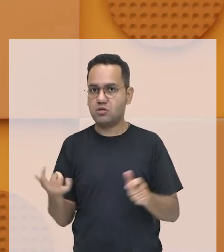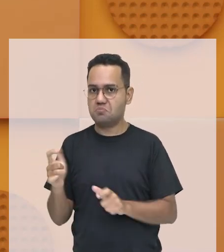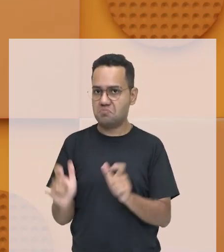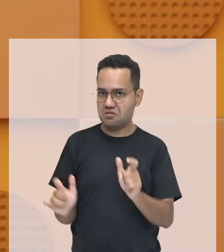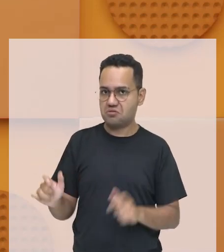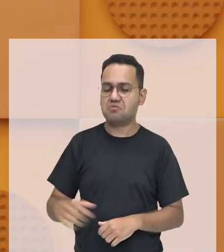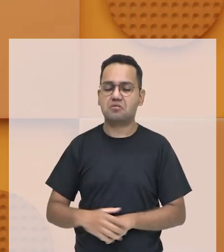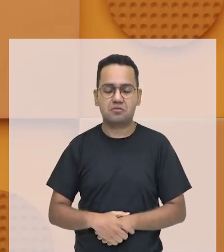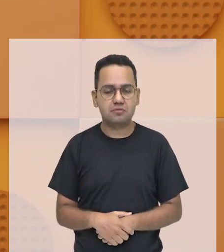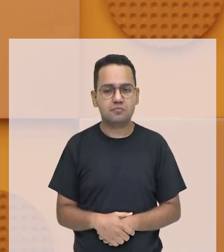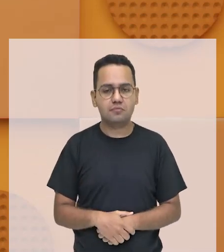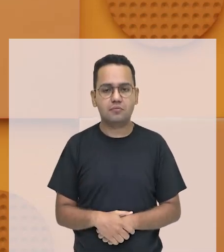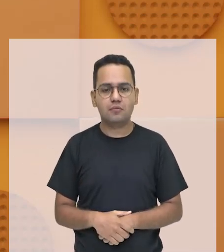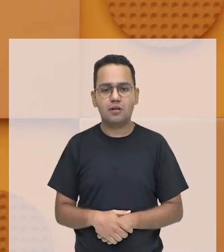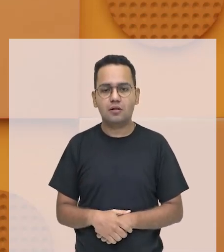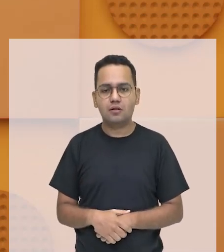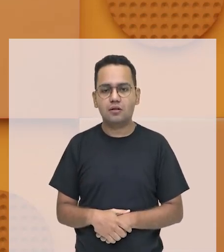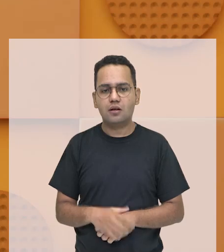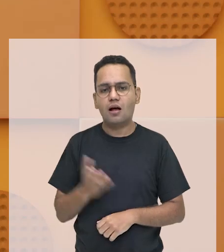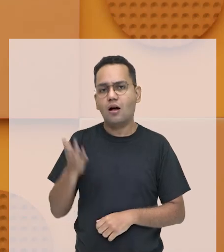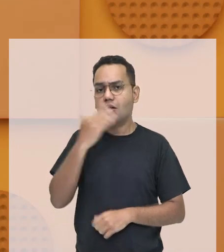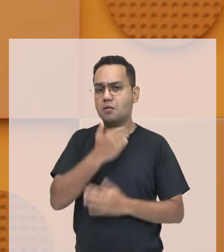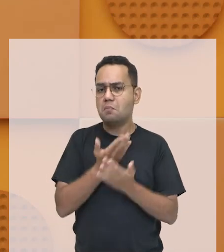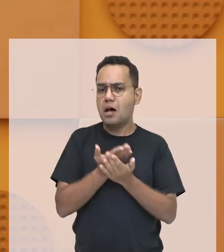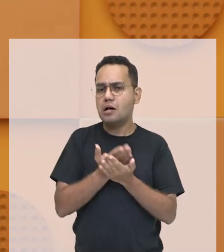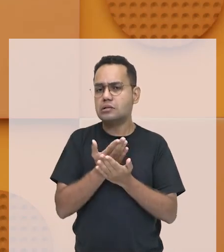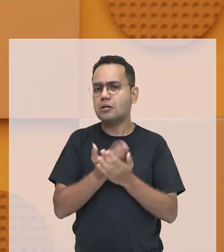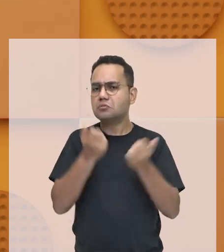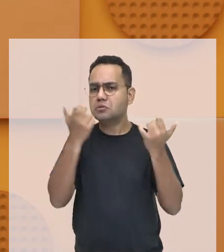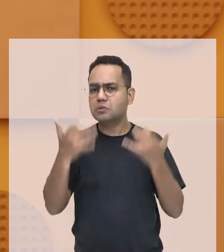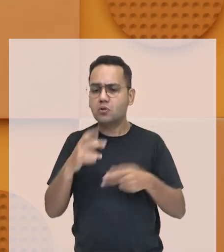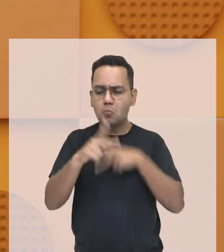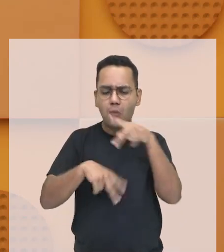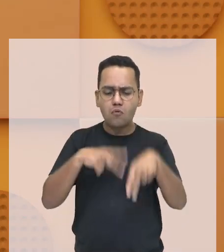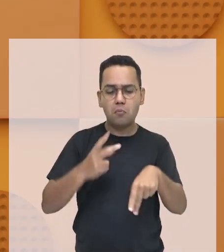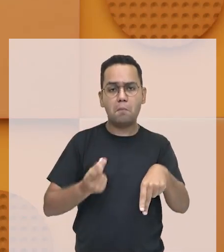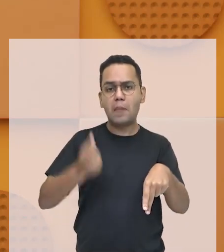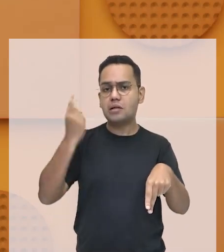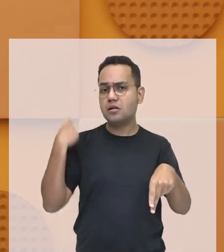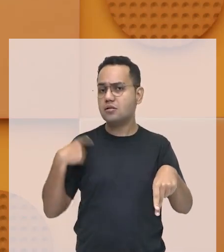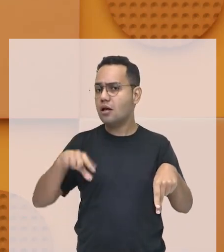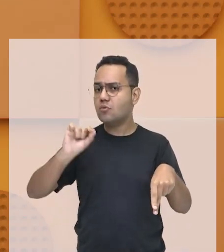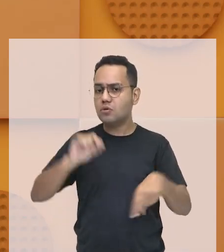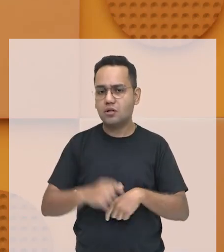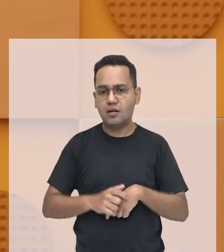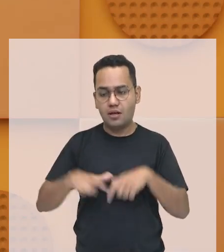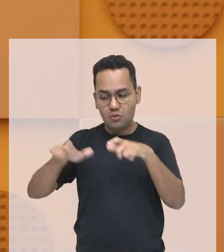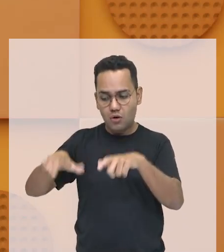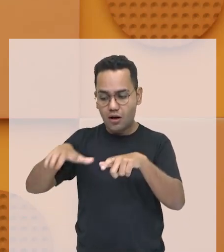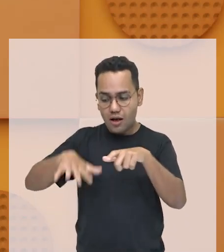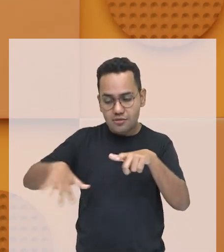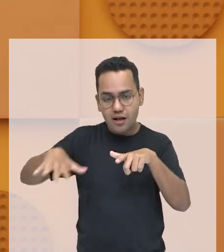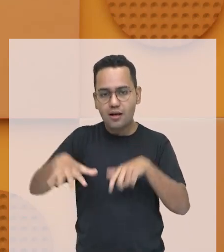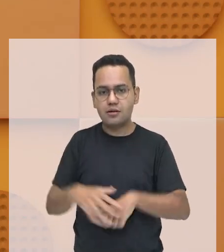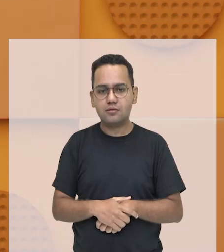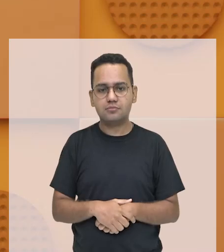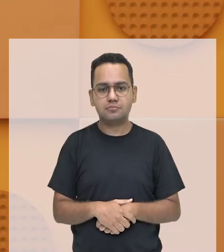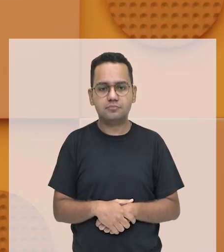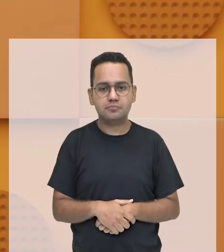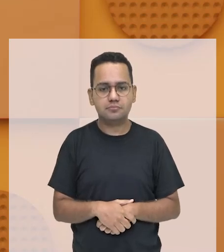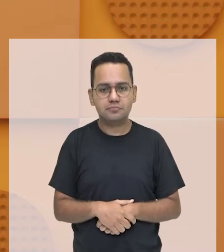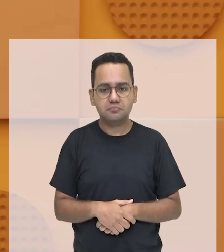sobre civilizações e etc. Um dos berços das civilizações está ali naquela região, então nós temos uma